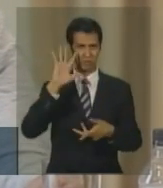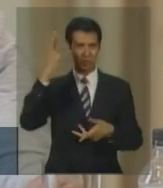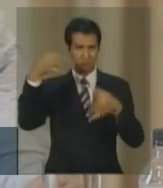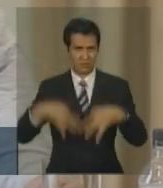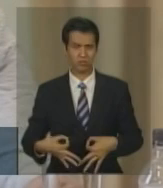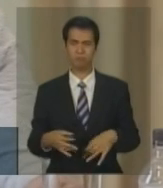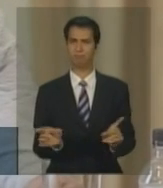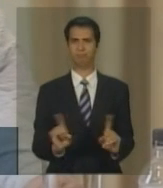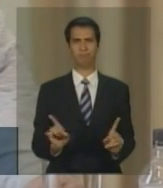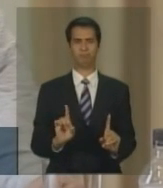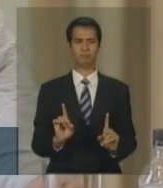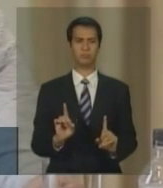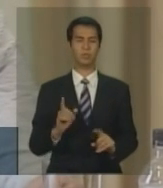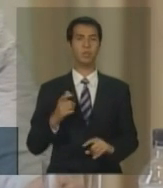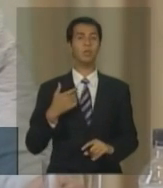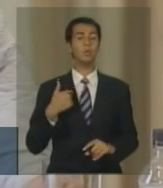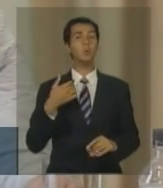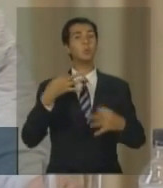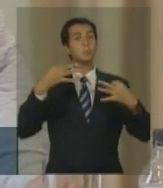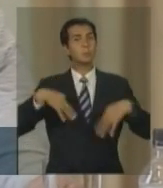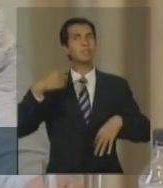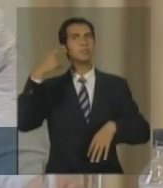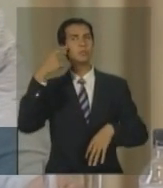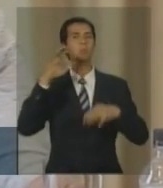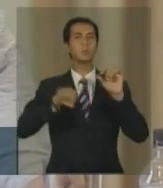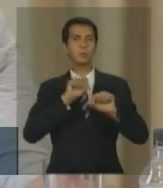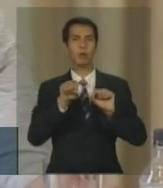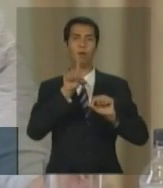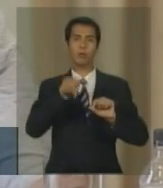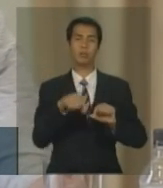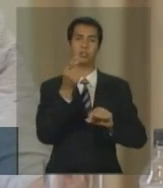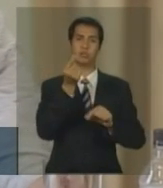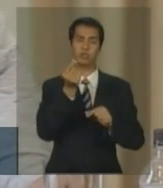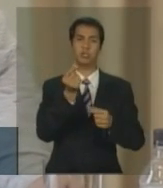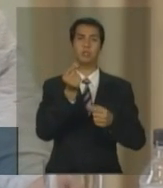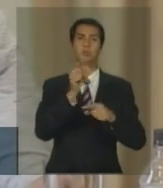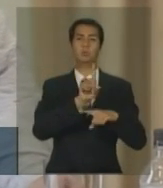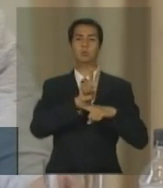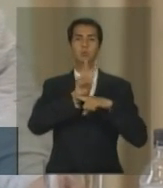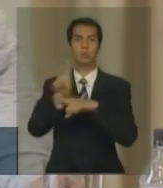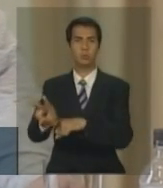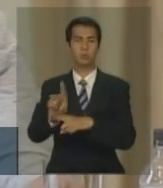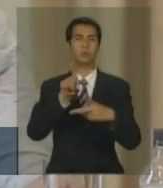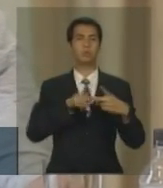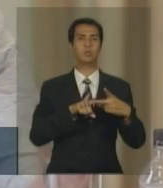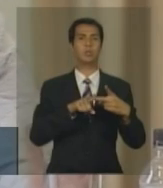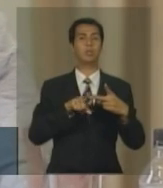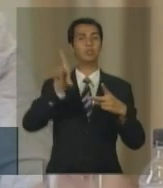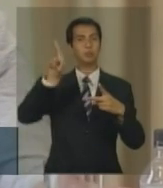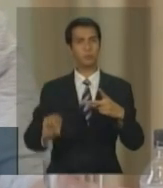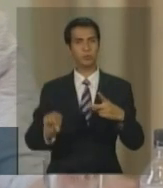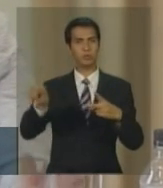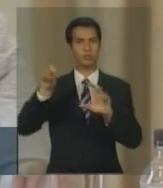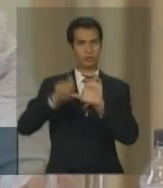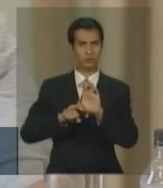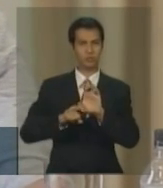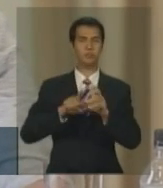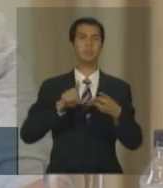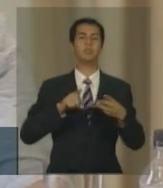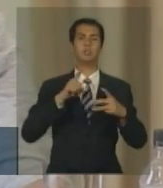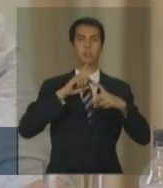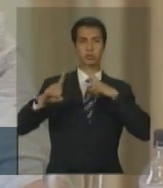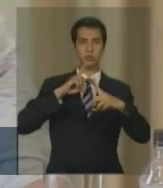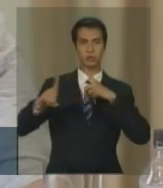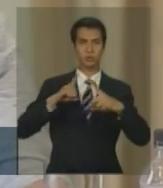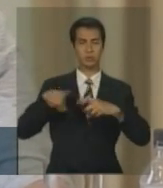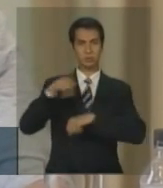seria consistente, na opinião da senhora? Acho que seria correto uma linha de financiamento para a Grécia, redução da dívida grega, uma discussão séria entre os